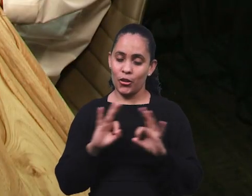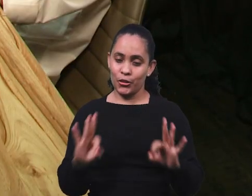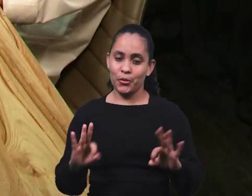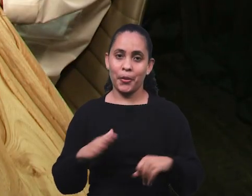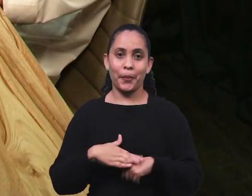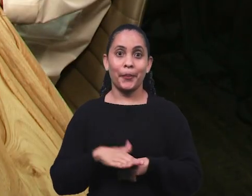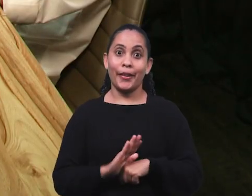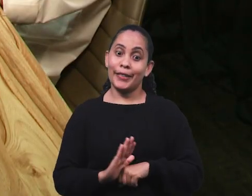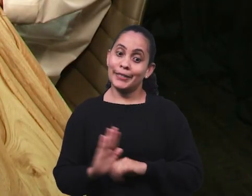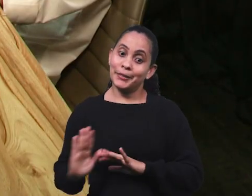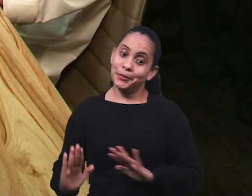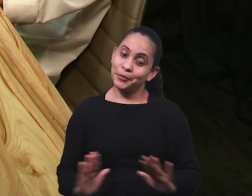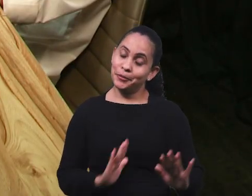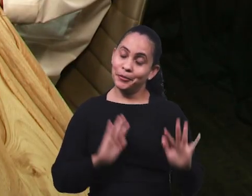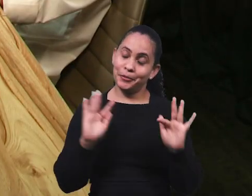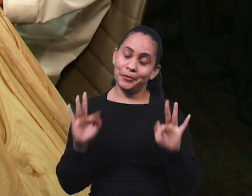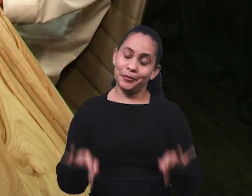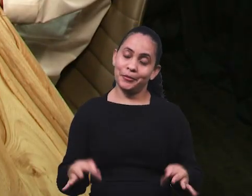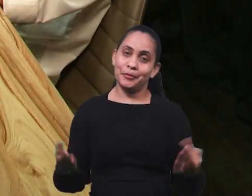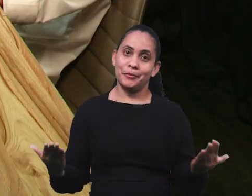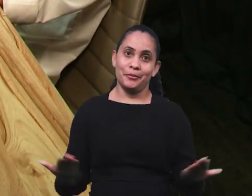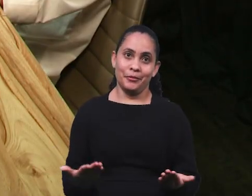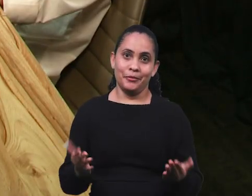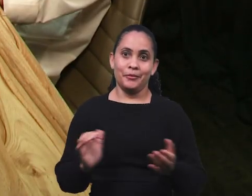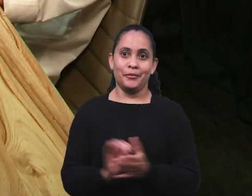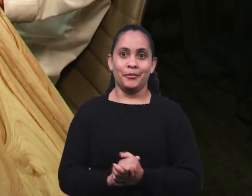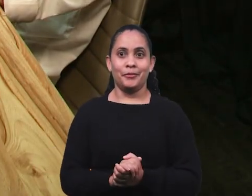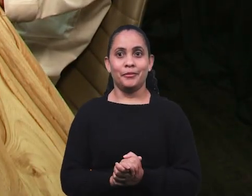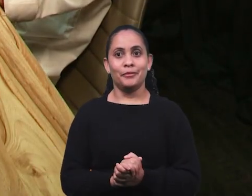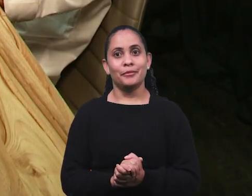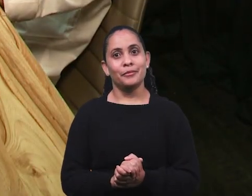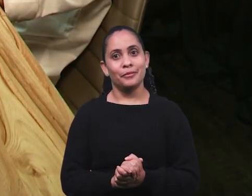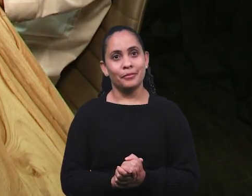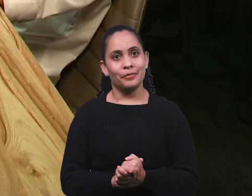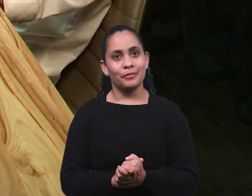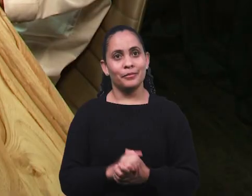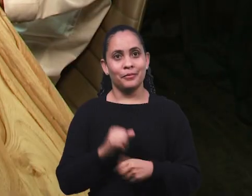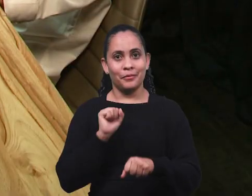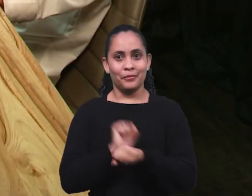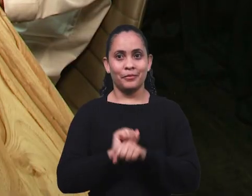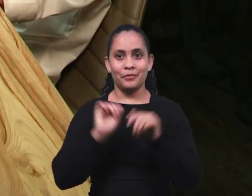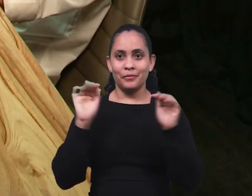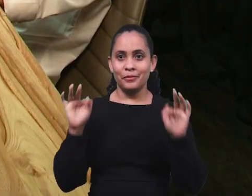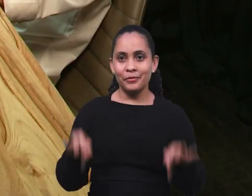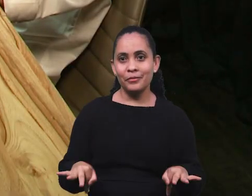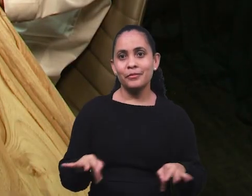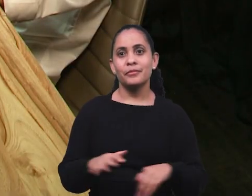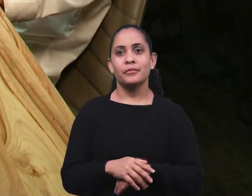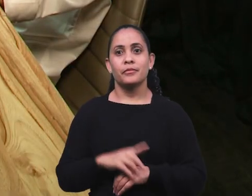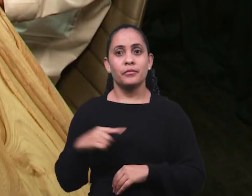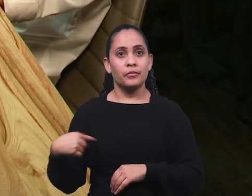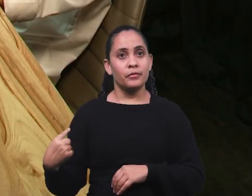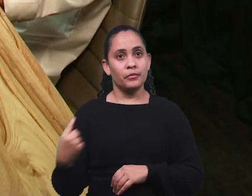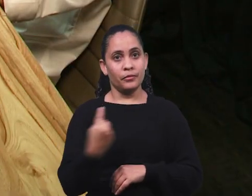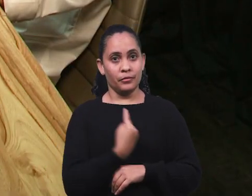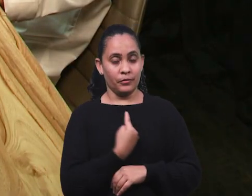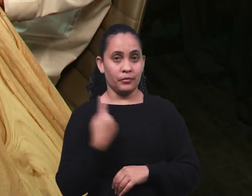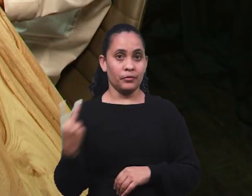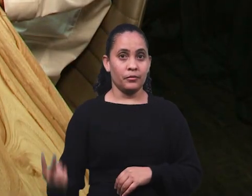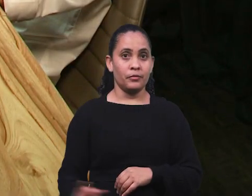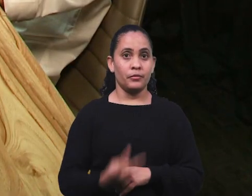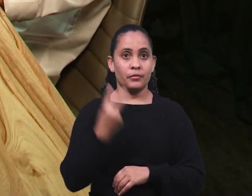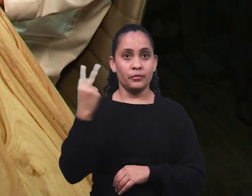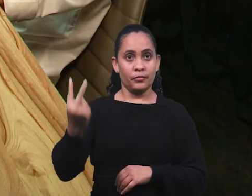mas... Isso. Vamos ter que finalizar. A conversa tá boa, mas nós vamos ter que finalizar. E assim,